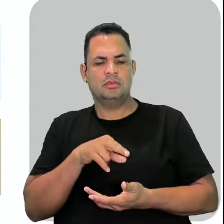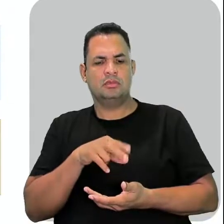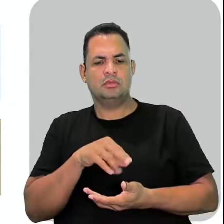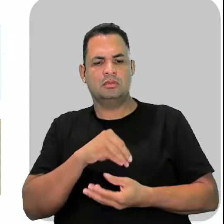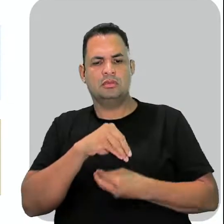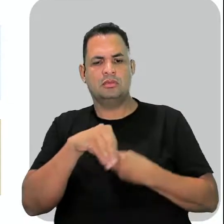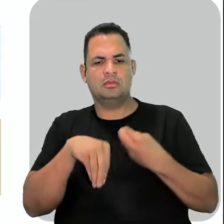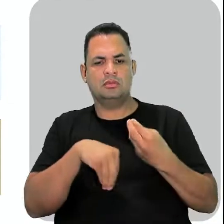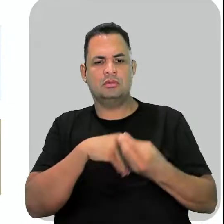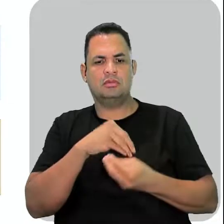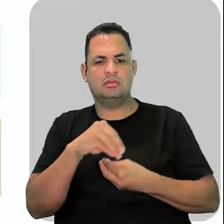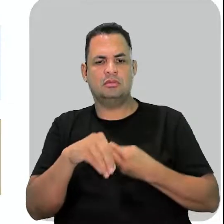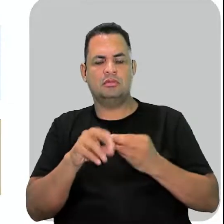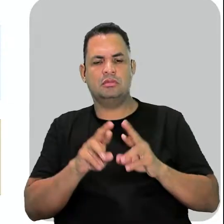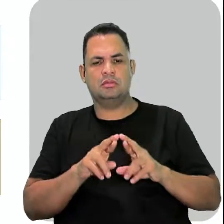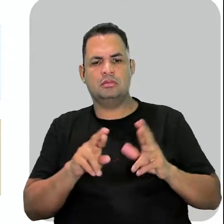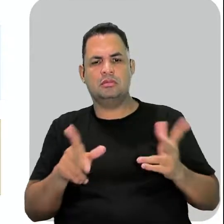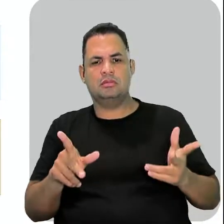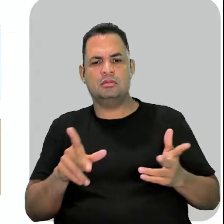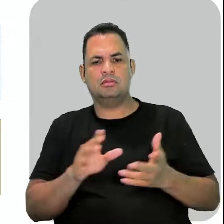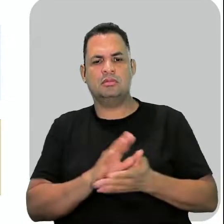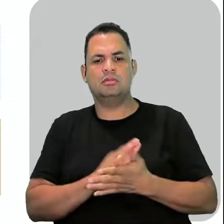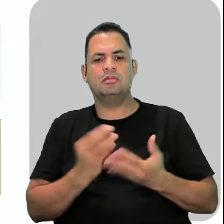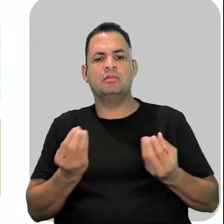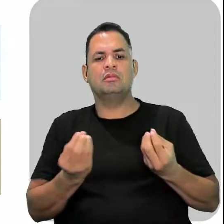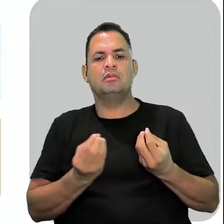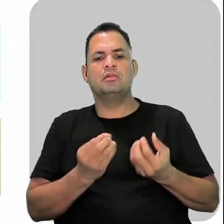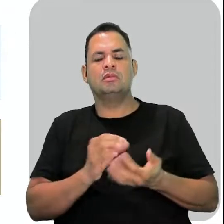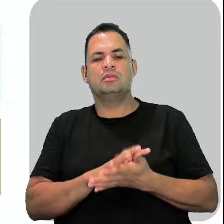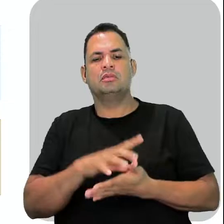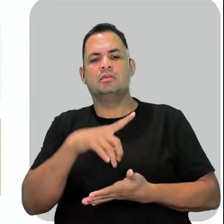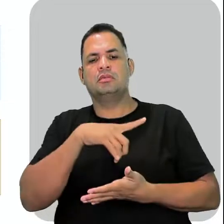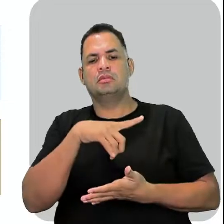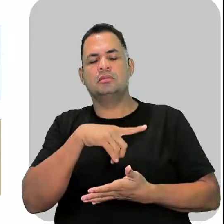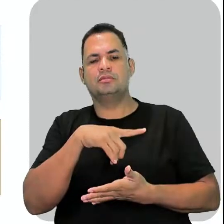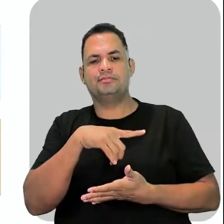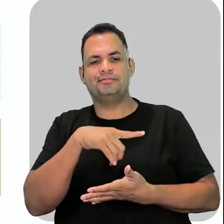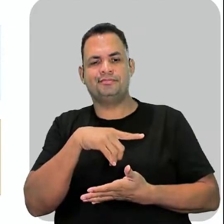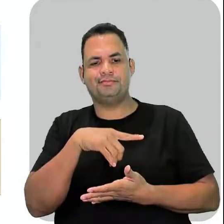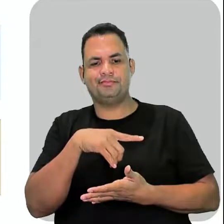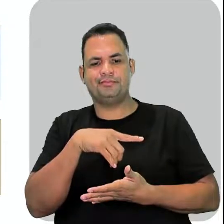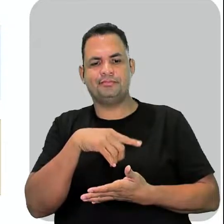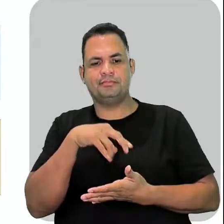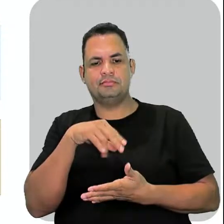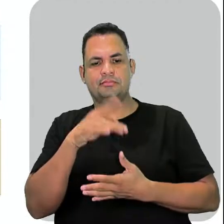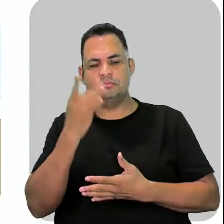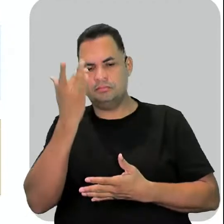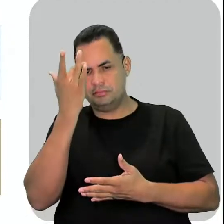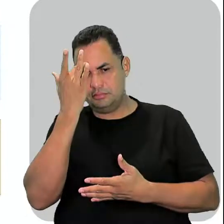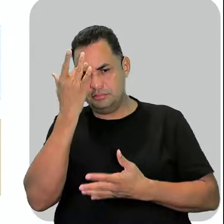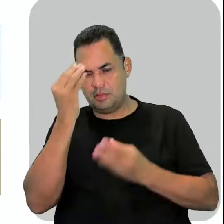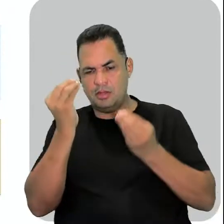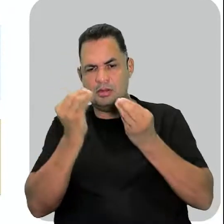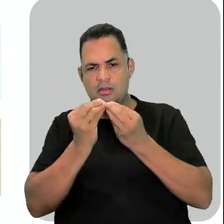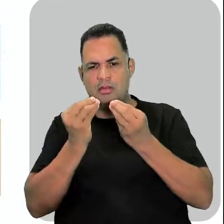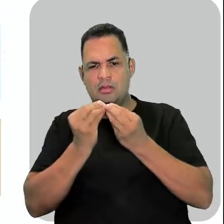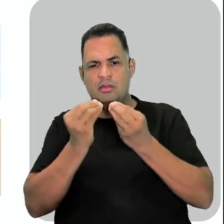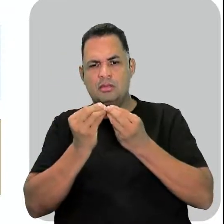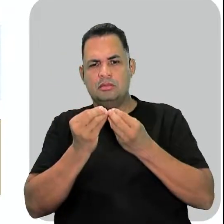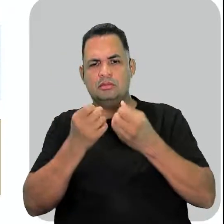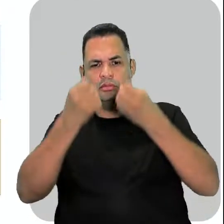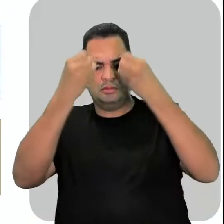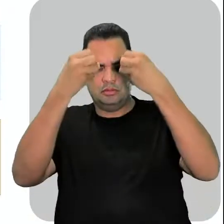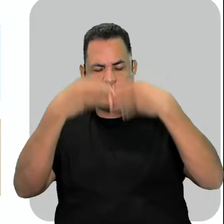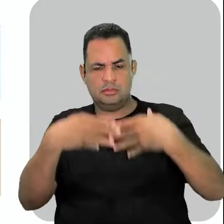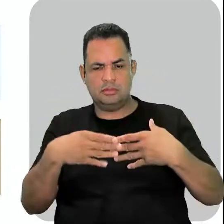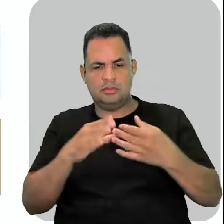eles são compostos diferentes. Como eles têm a mesma fórmula molecular, nós dizemos que eles